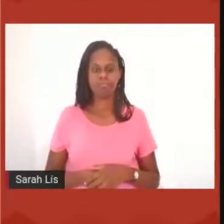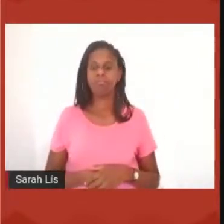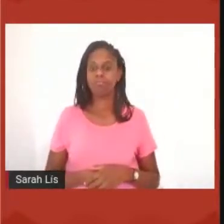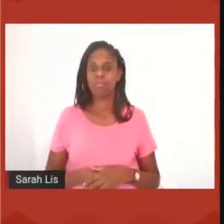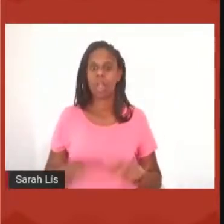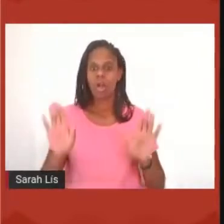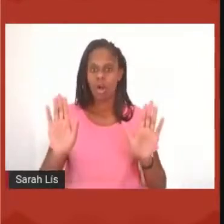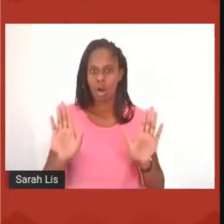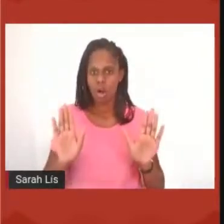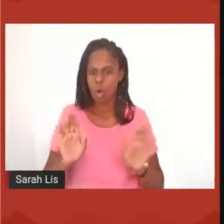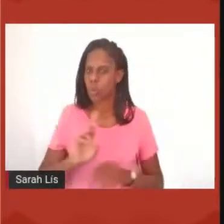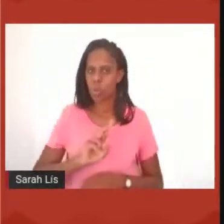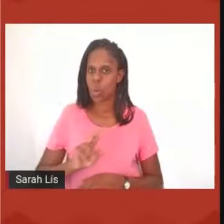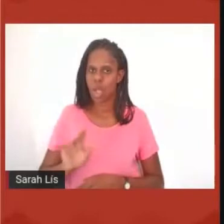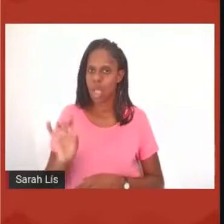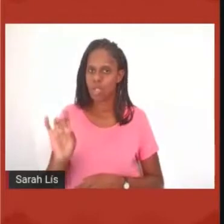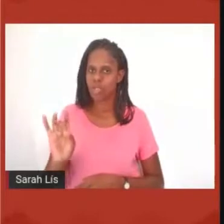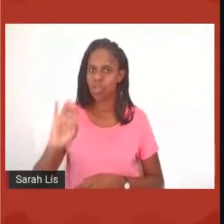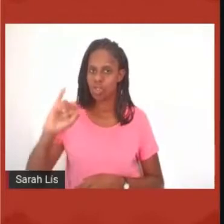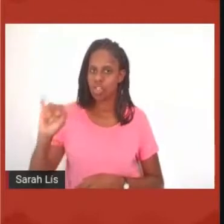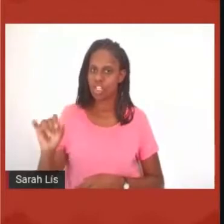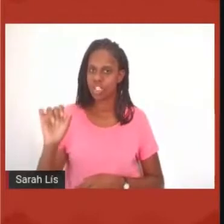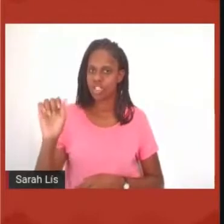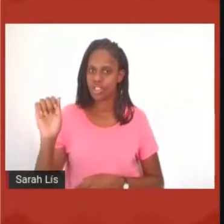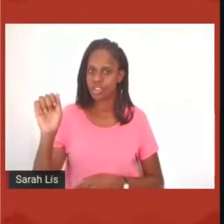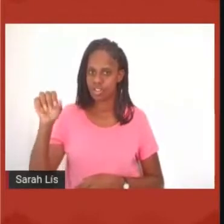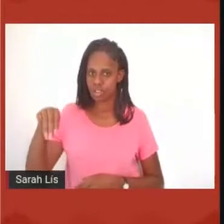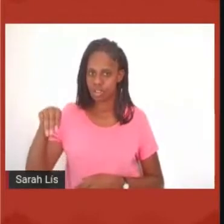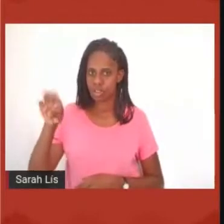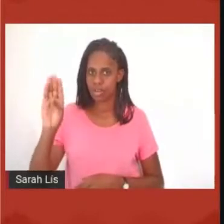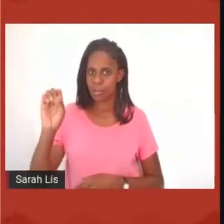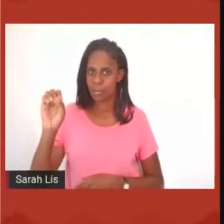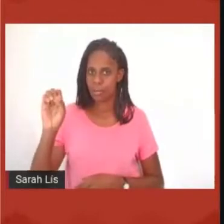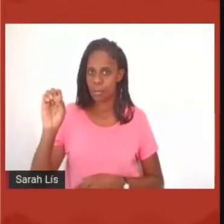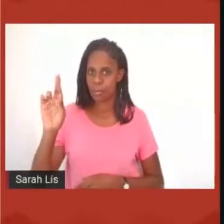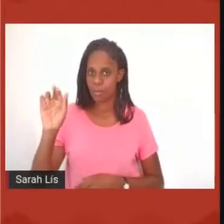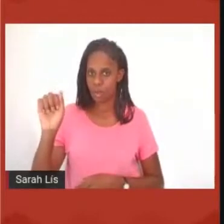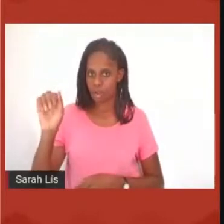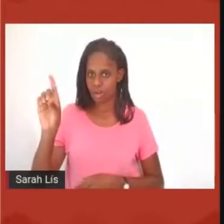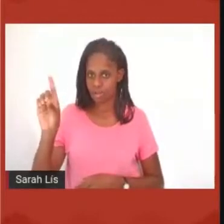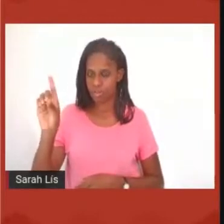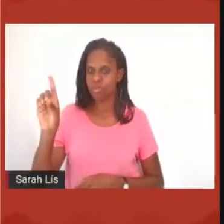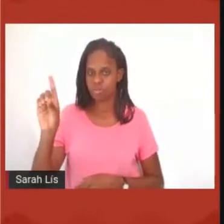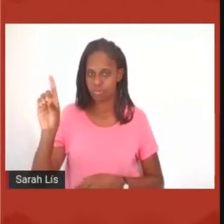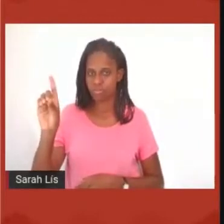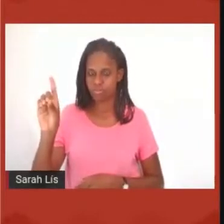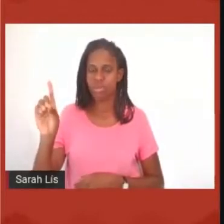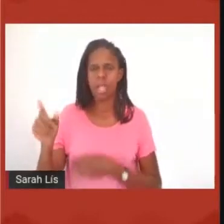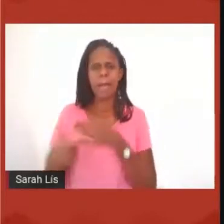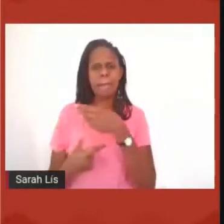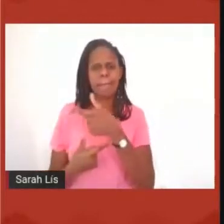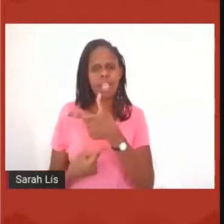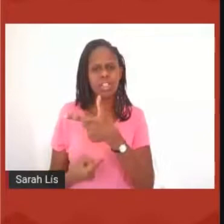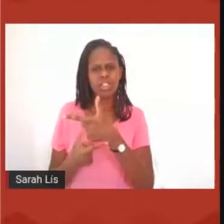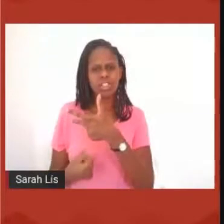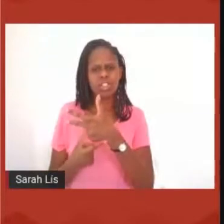tá? Acho que, assim, a gente está usando o Meet exatamente para abrir a discussão, né? O Jamboard você manda um negócio, mas fica